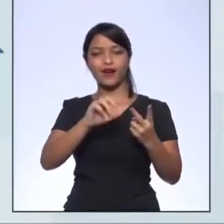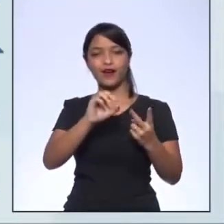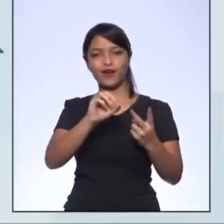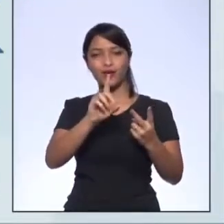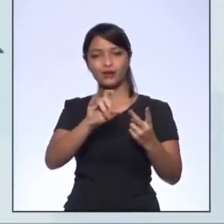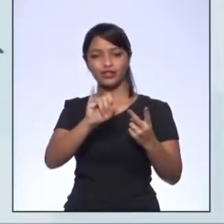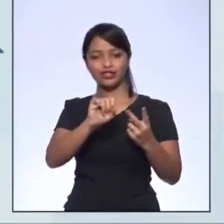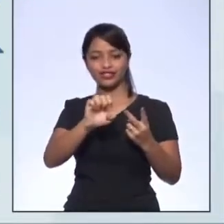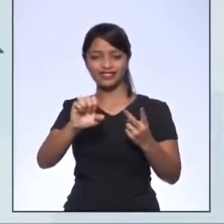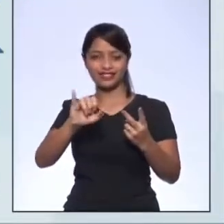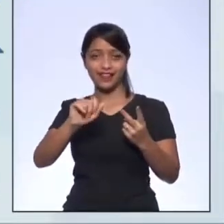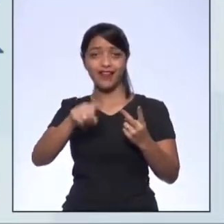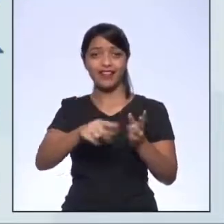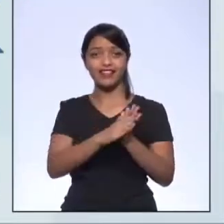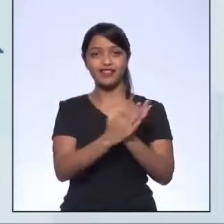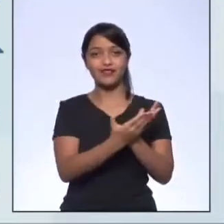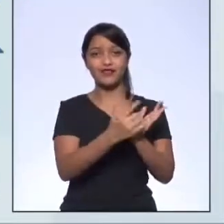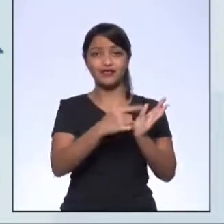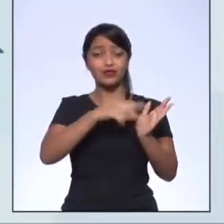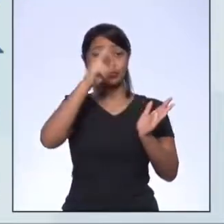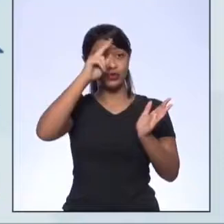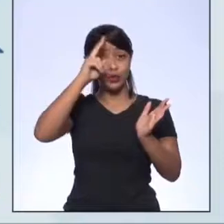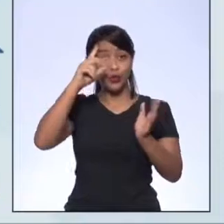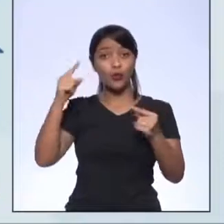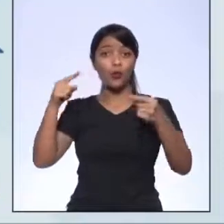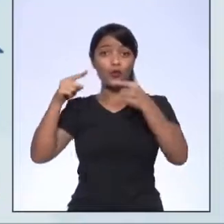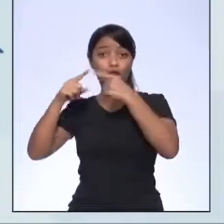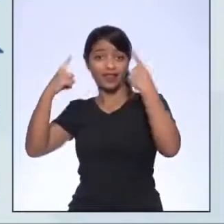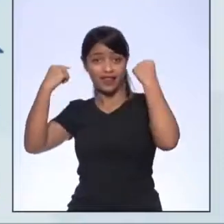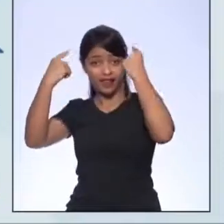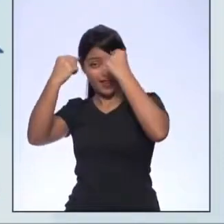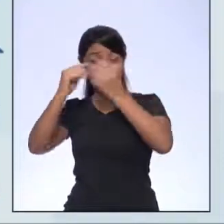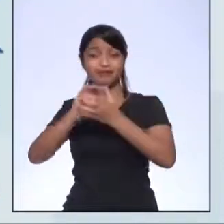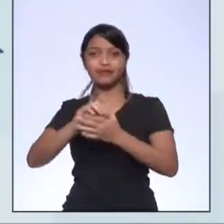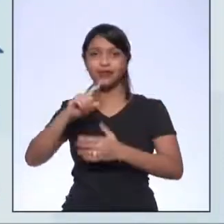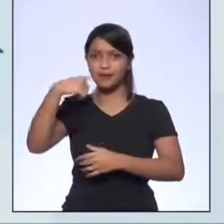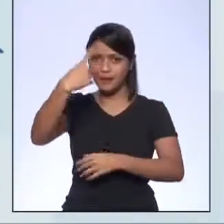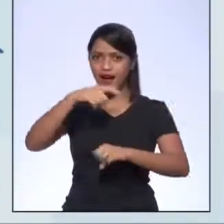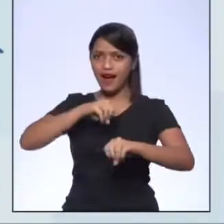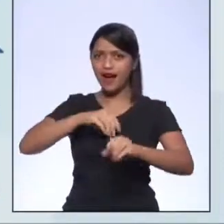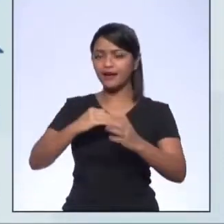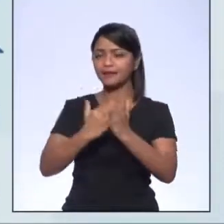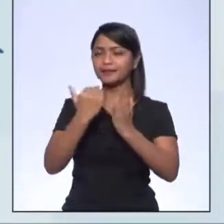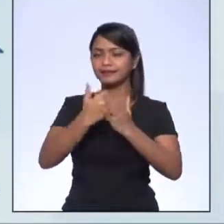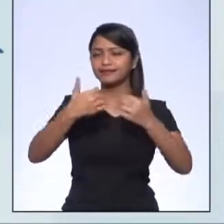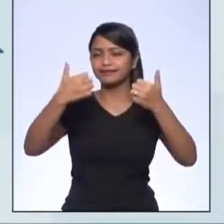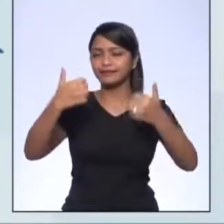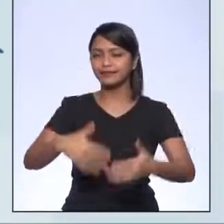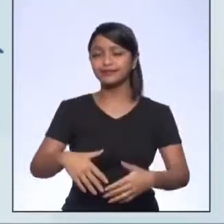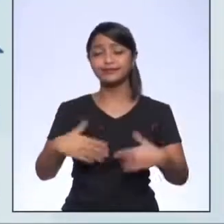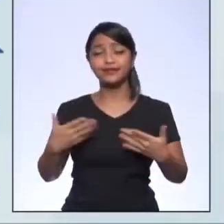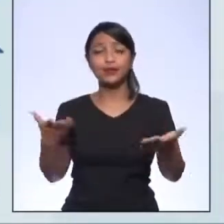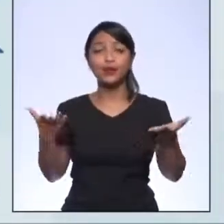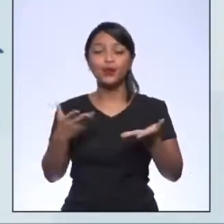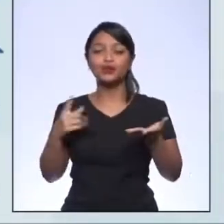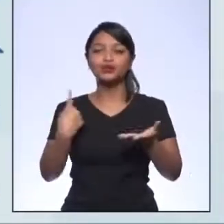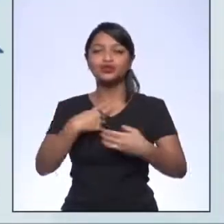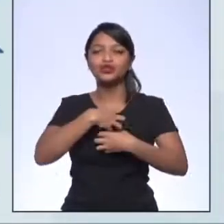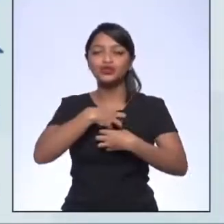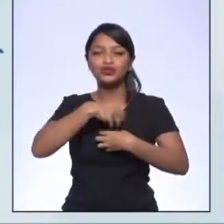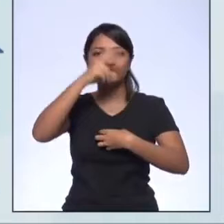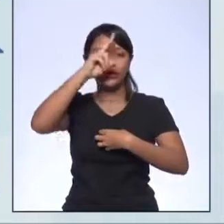a história da Ilíada e a Odisseia, então muito da forma como nós contamos a história hoje, como nós